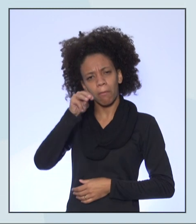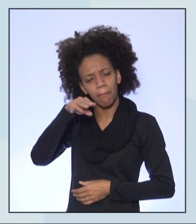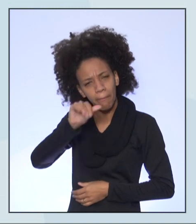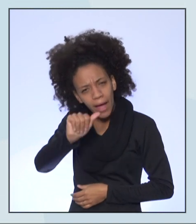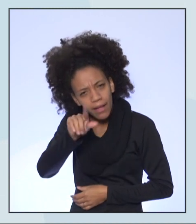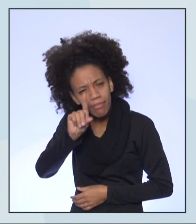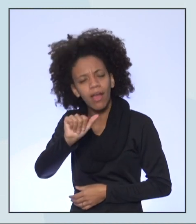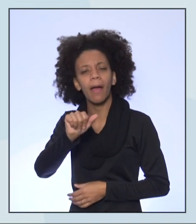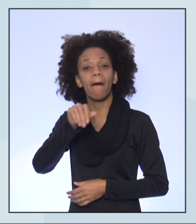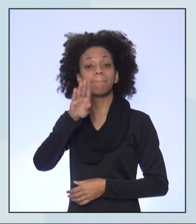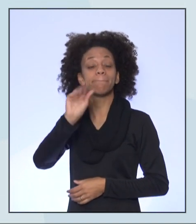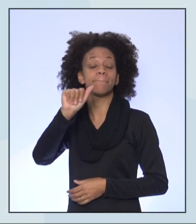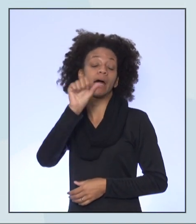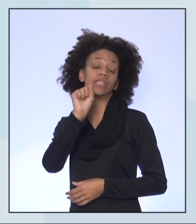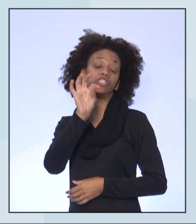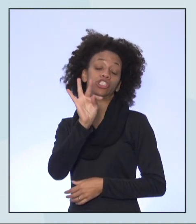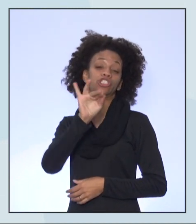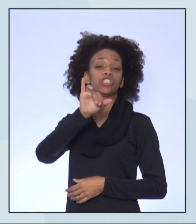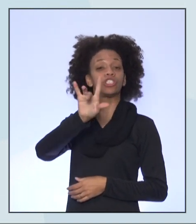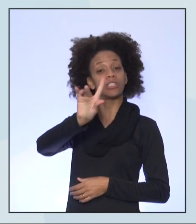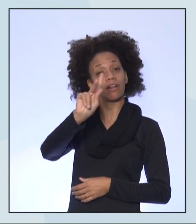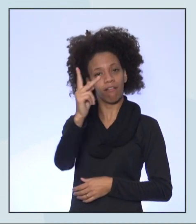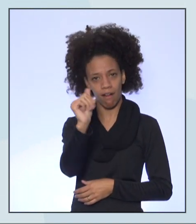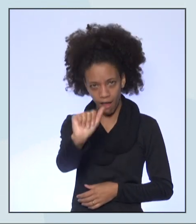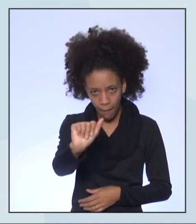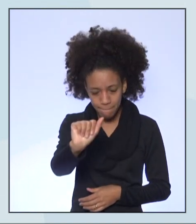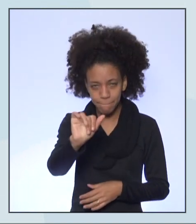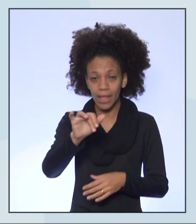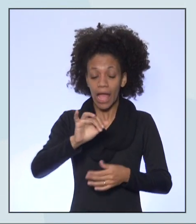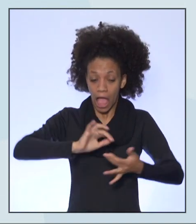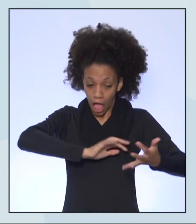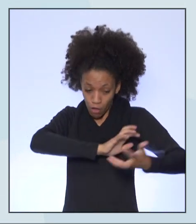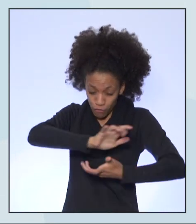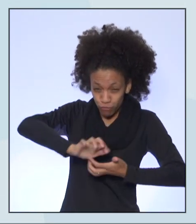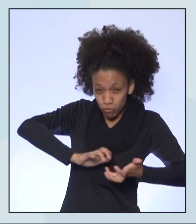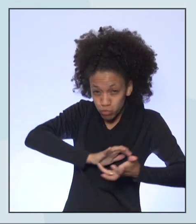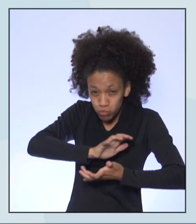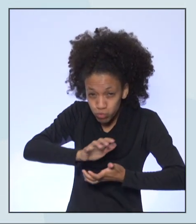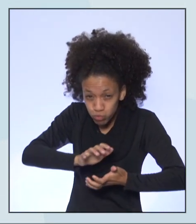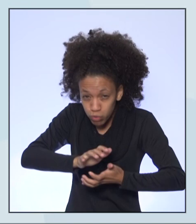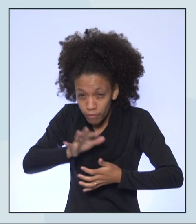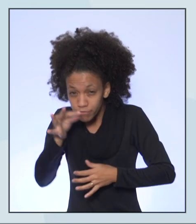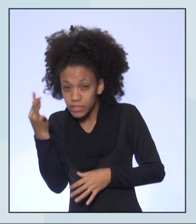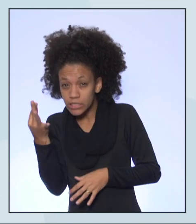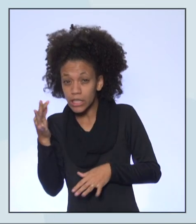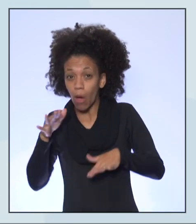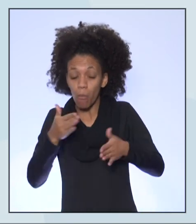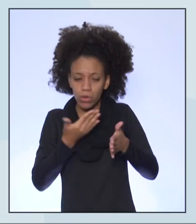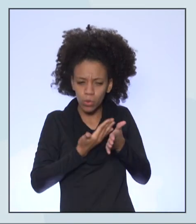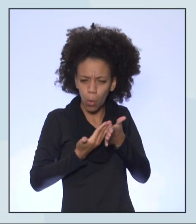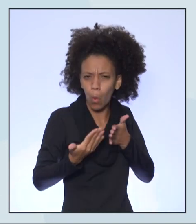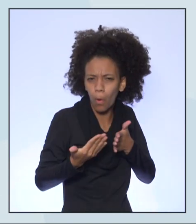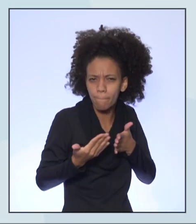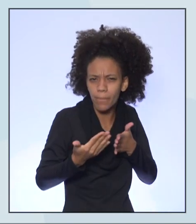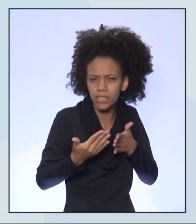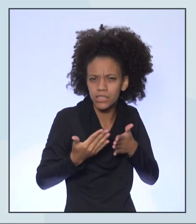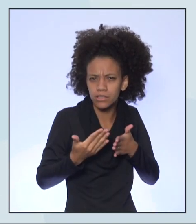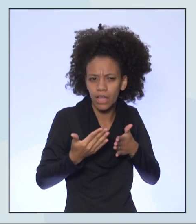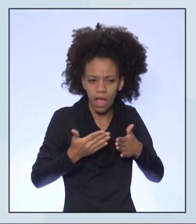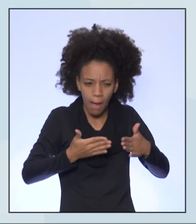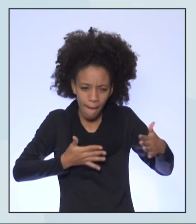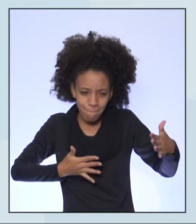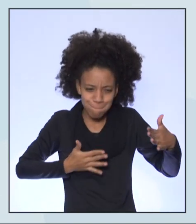evento central na Revolução Francesa, quando a população ela ataca uma prisão que é símbolo do